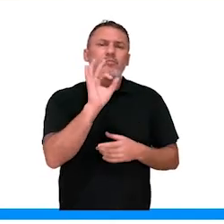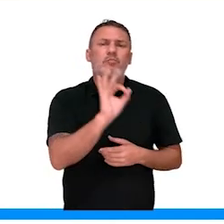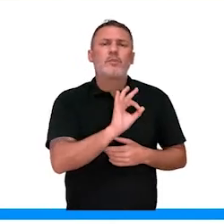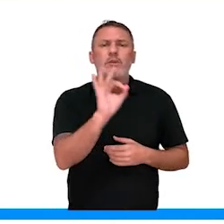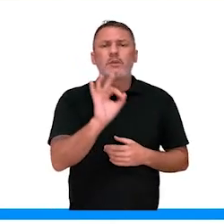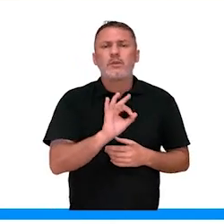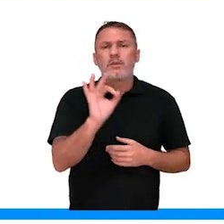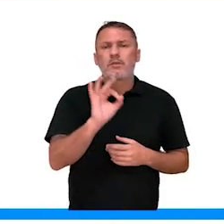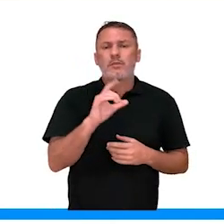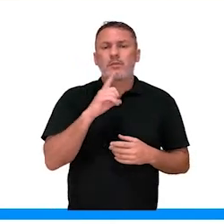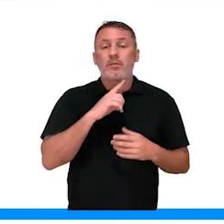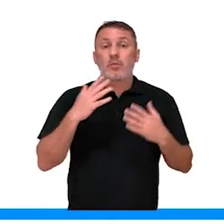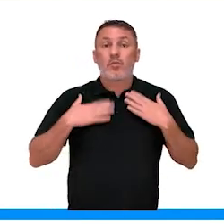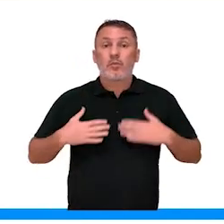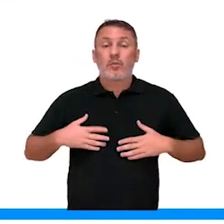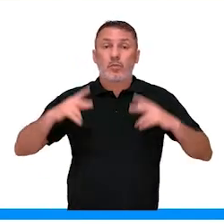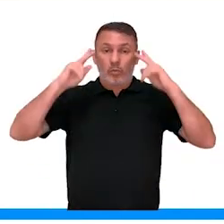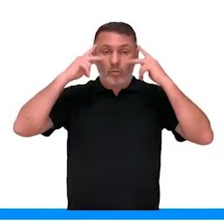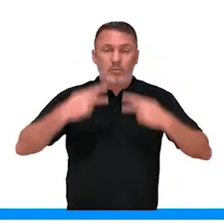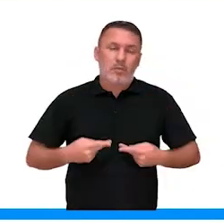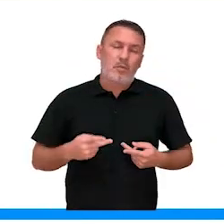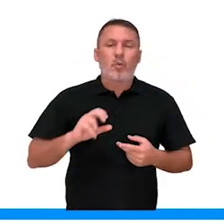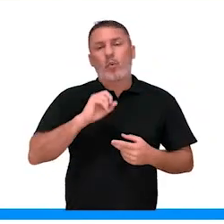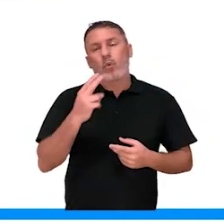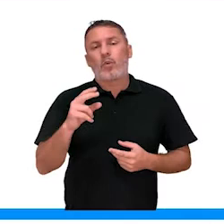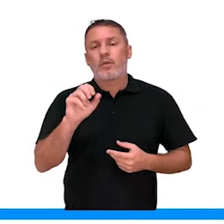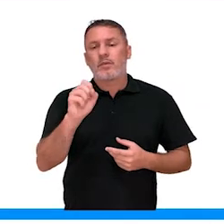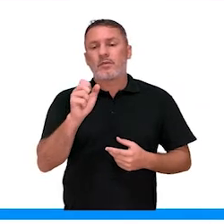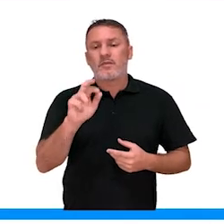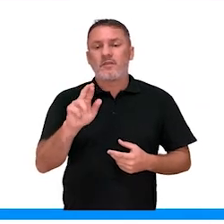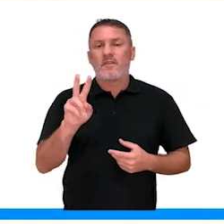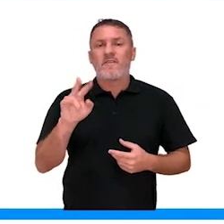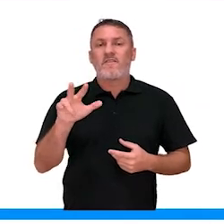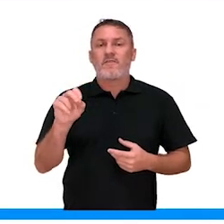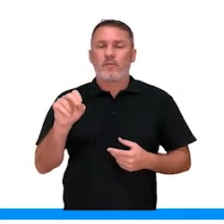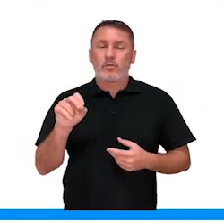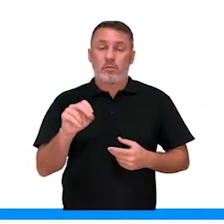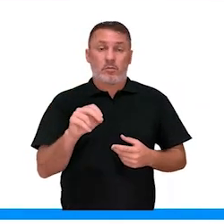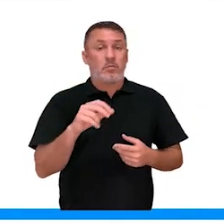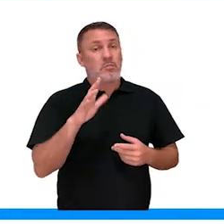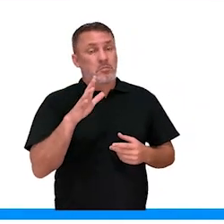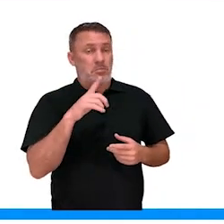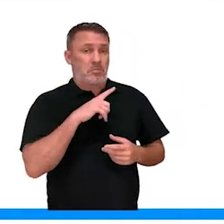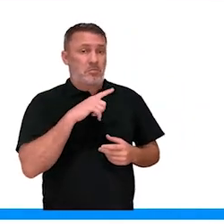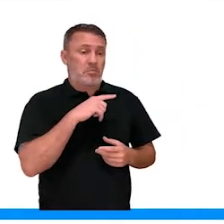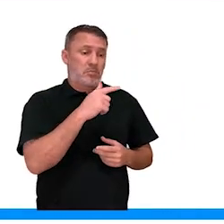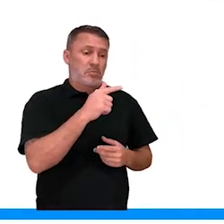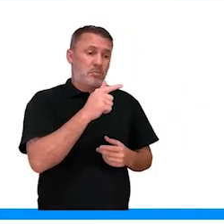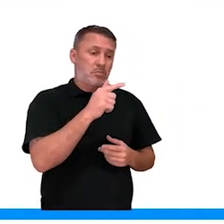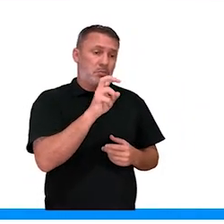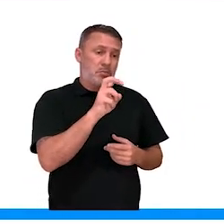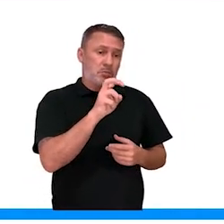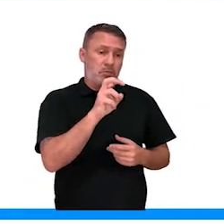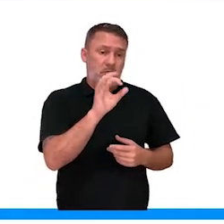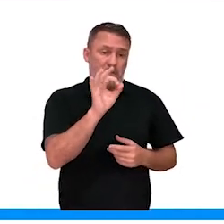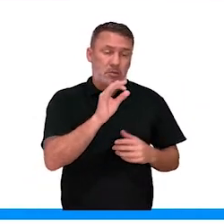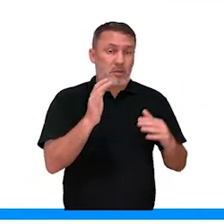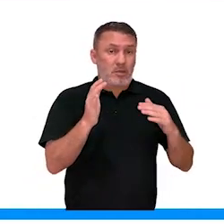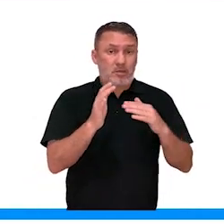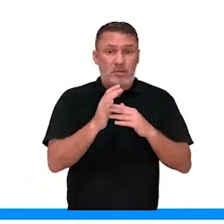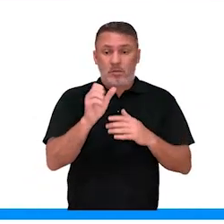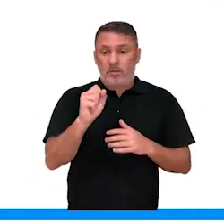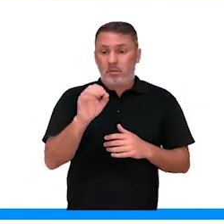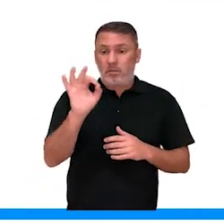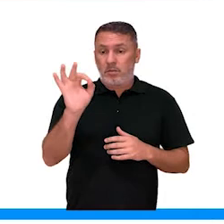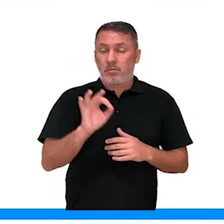cada um desses componentes no corpo de um ser vivo. A gente tem aí de 75% a 85% do